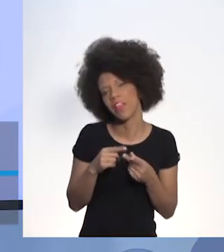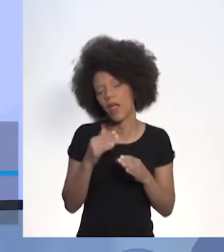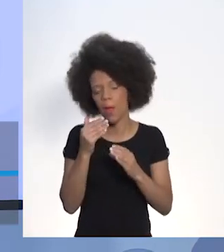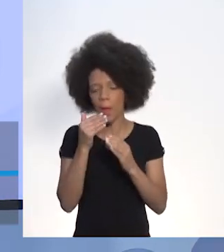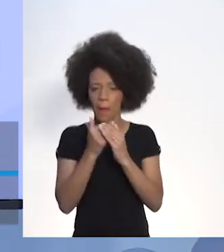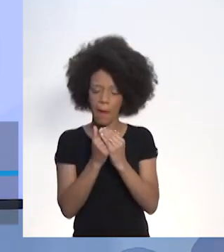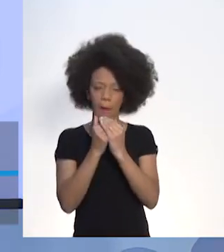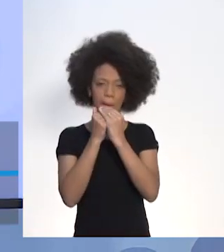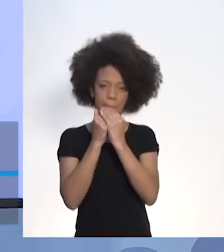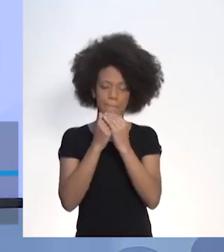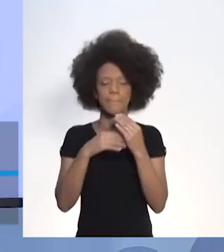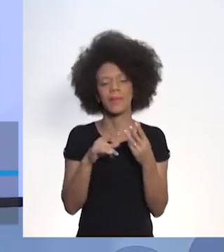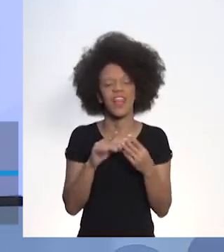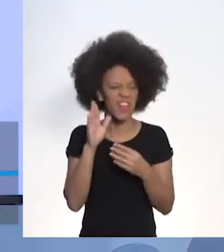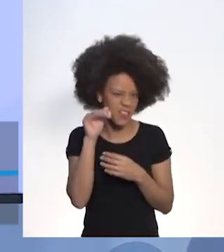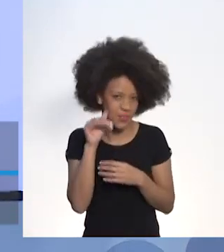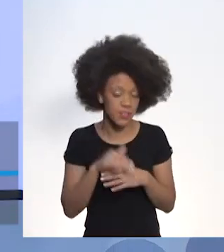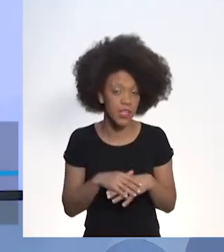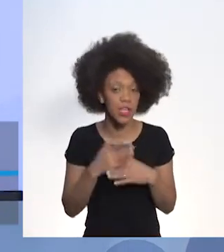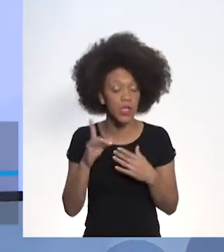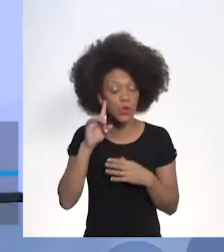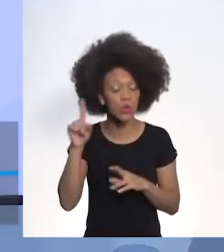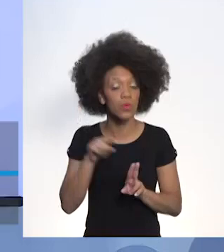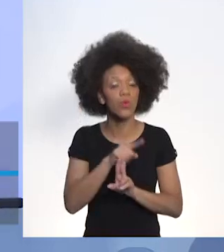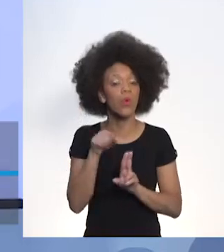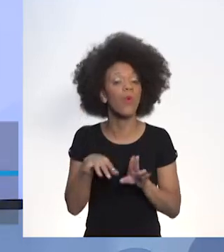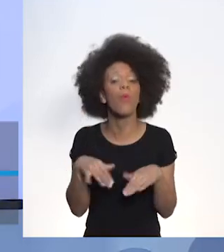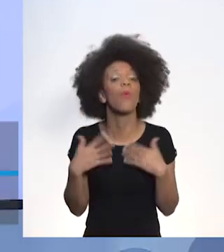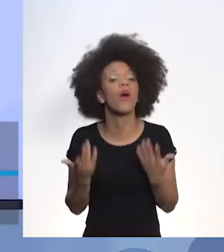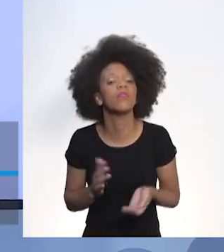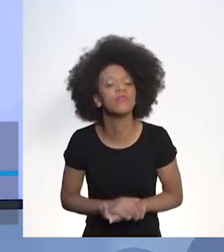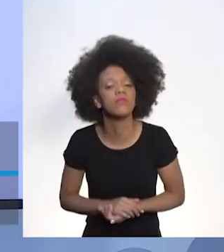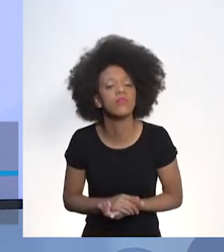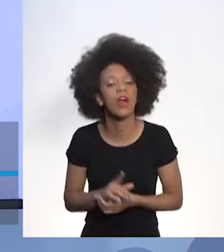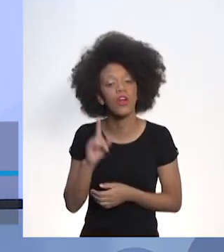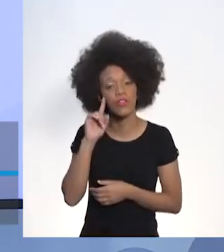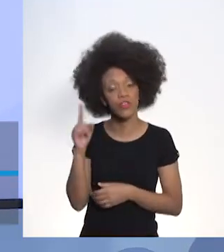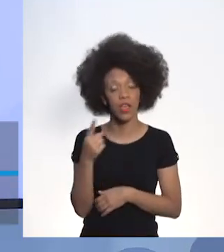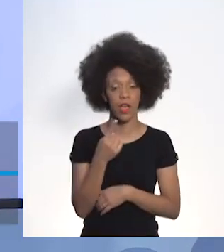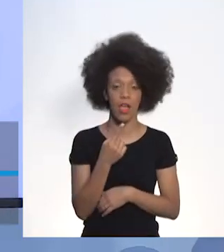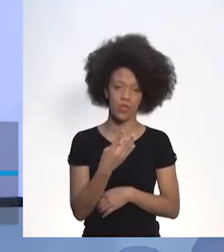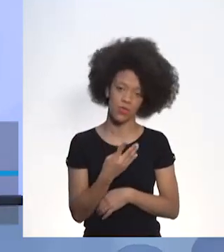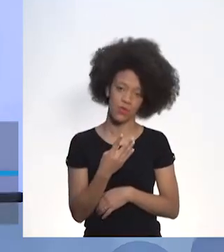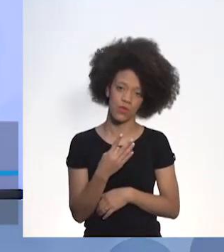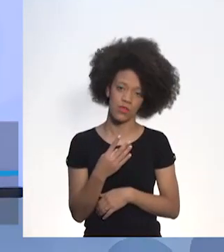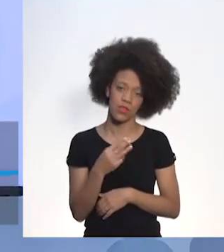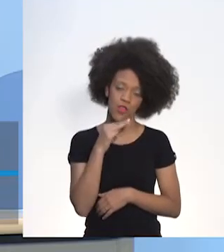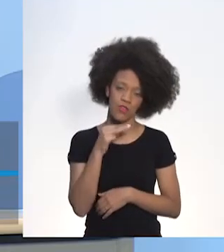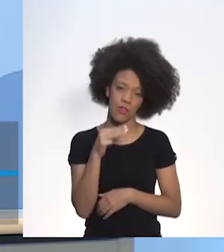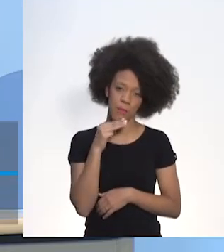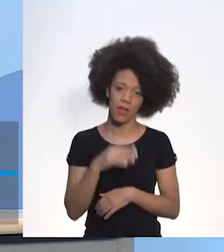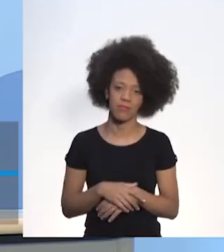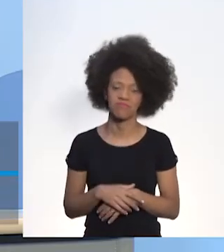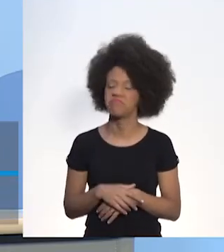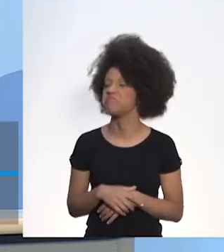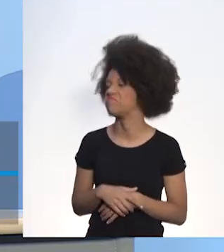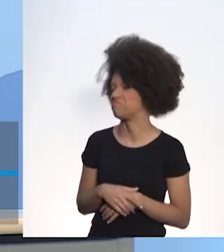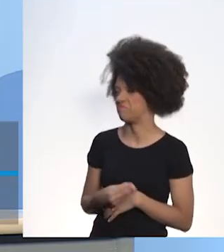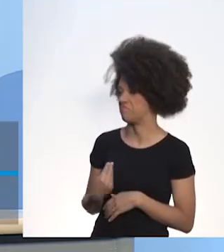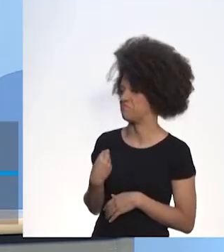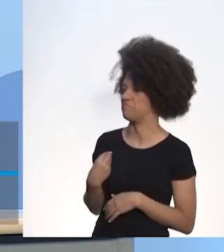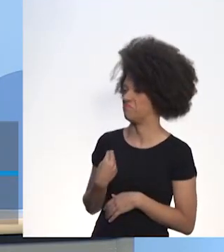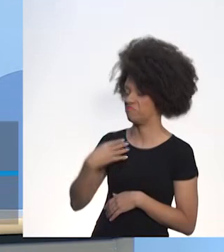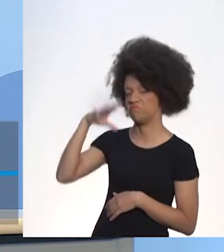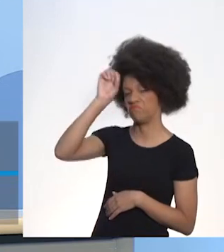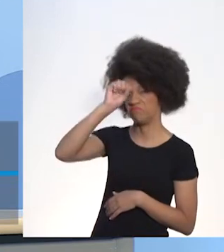curiosidade interessante. E o dia do π, qual é o dia do π? Dia 14 de março. Olha, vivendo e aprendendo. É, A